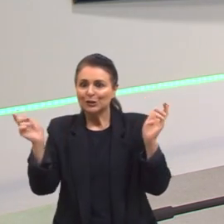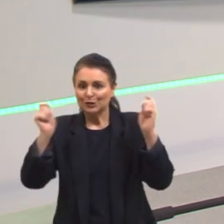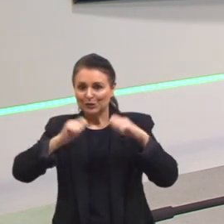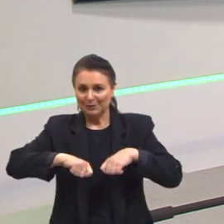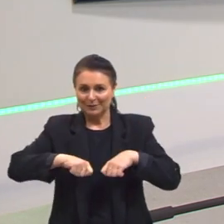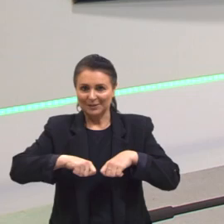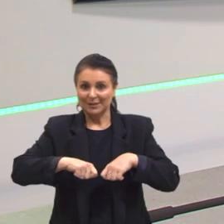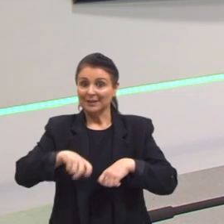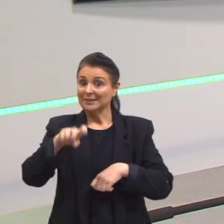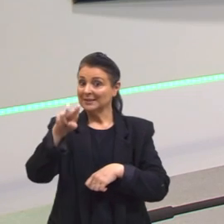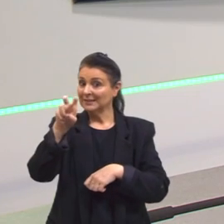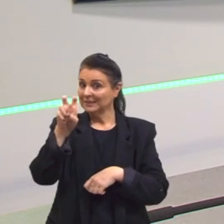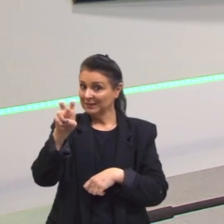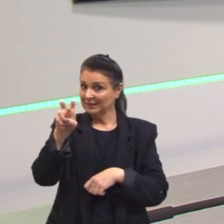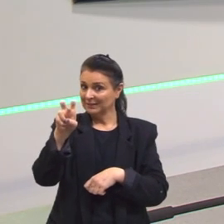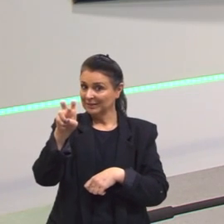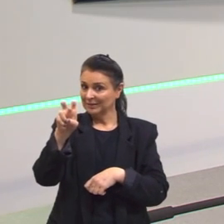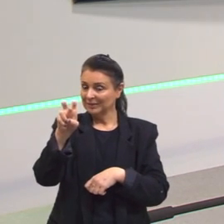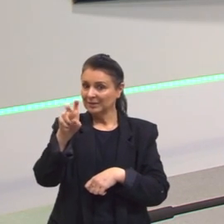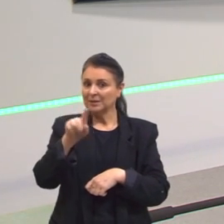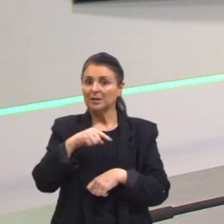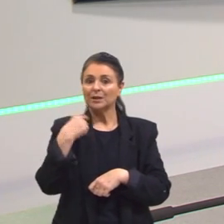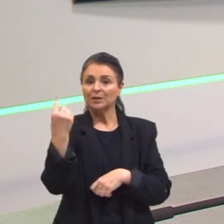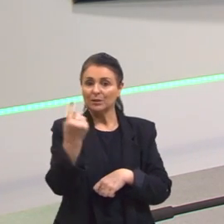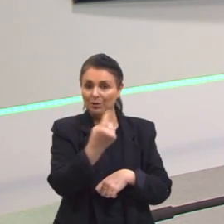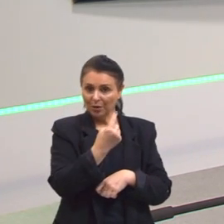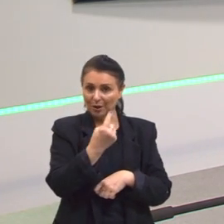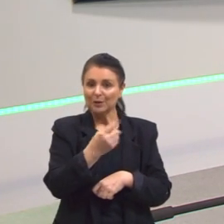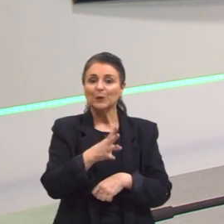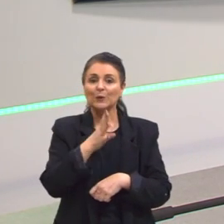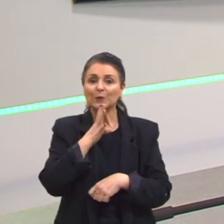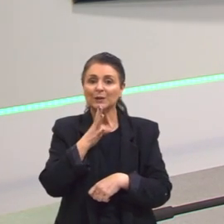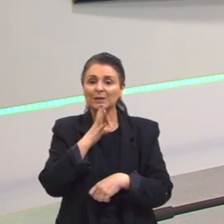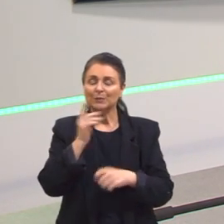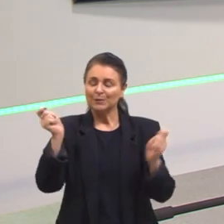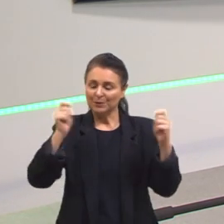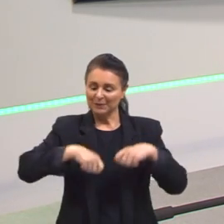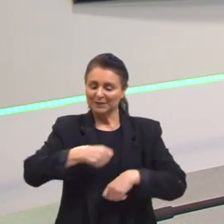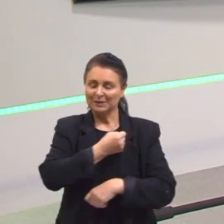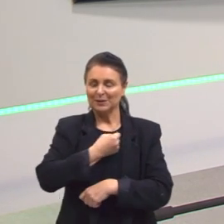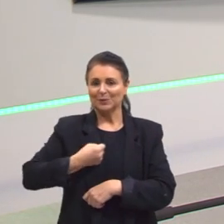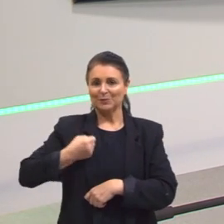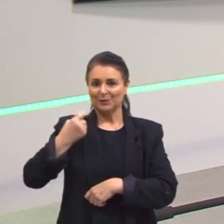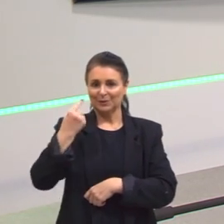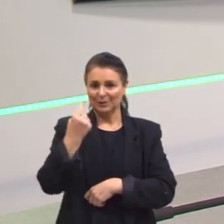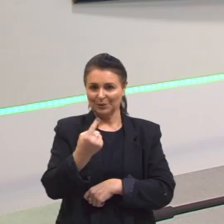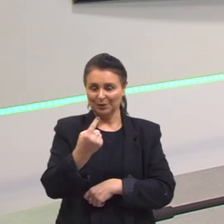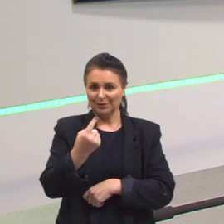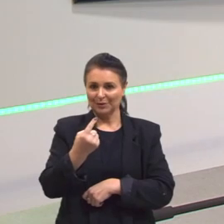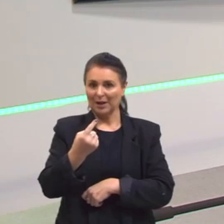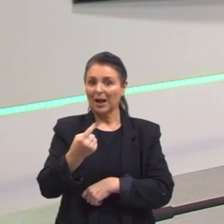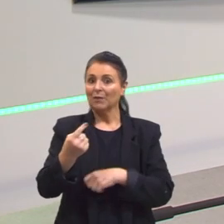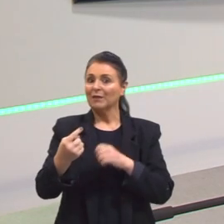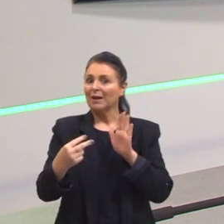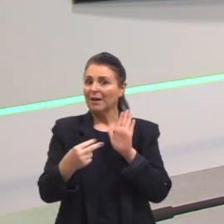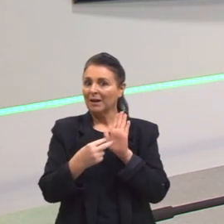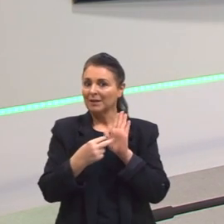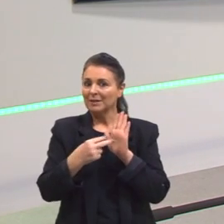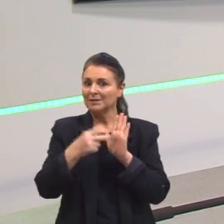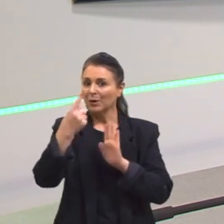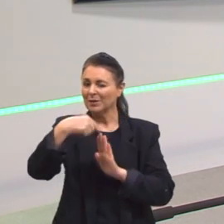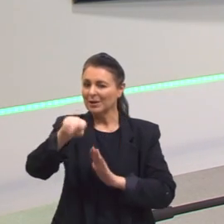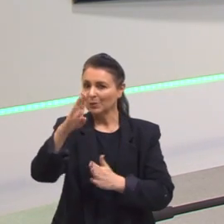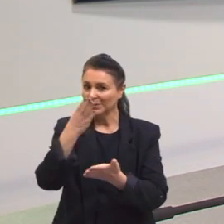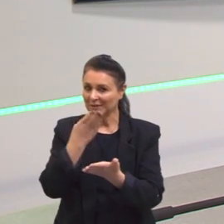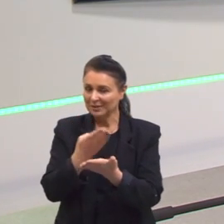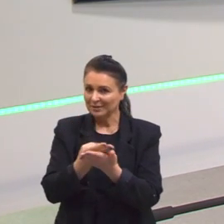e que nós acabamos de ver a competência número um então fica ligado nas nossas próximas